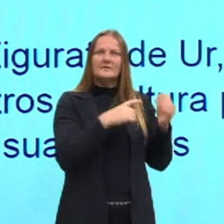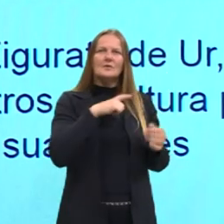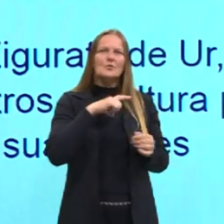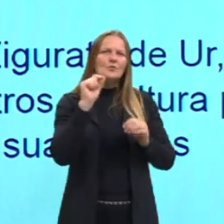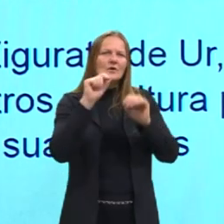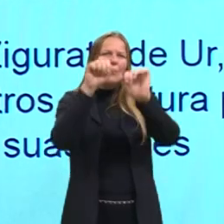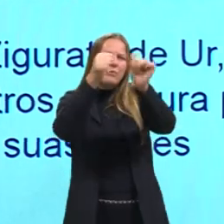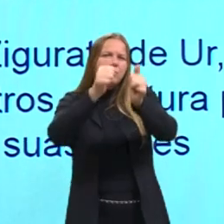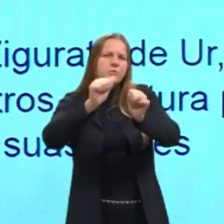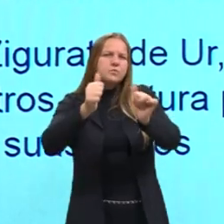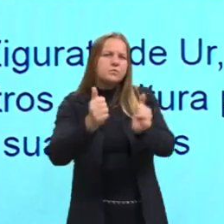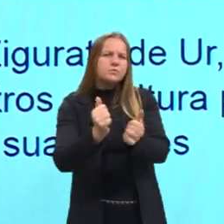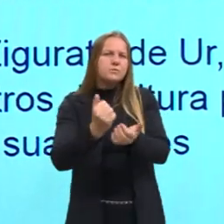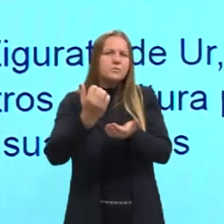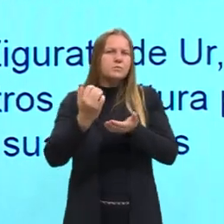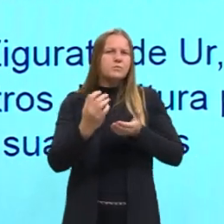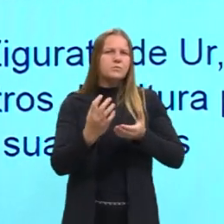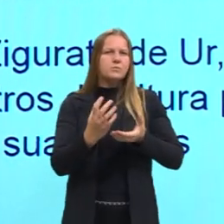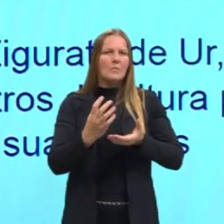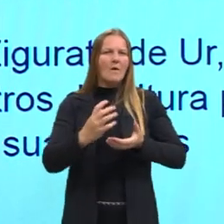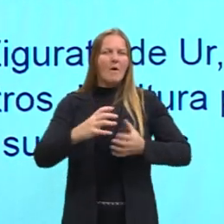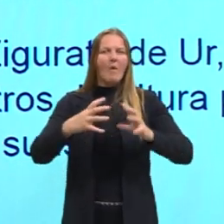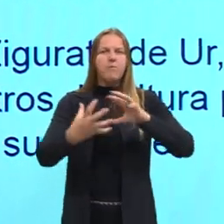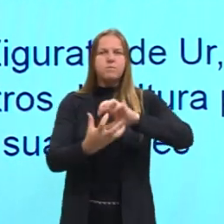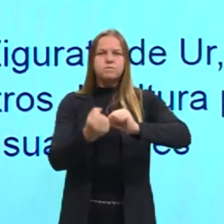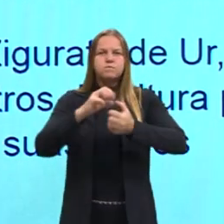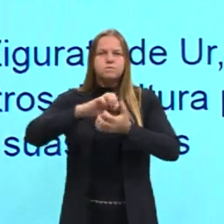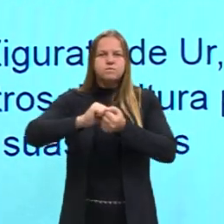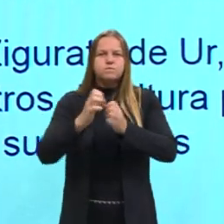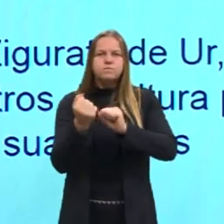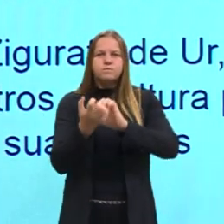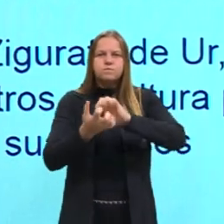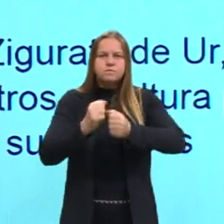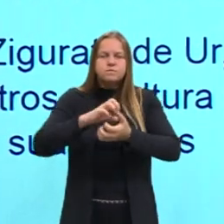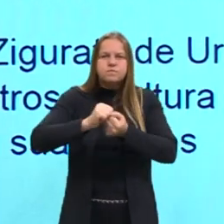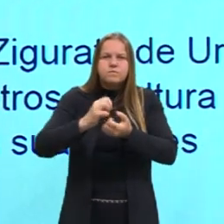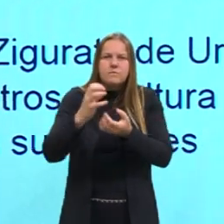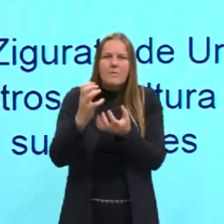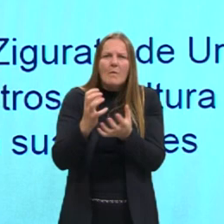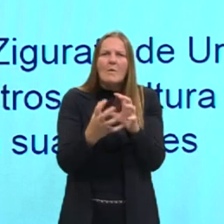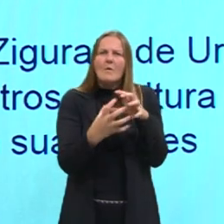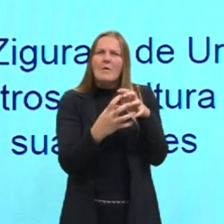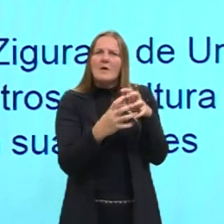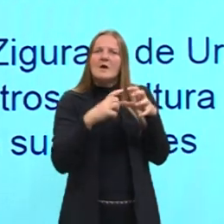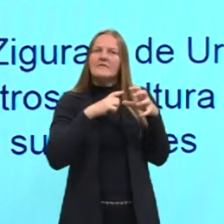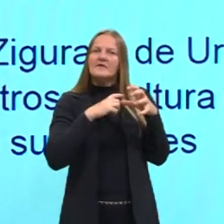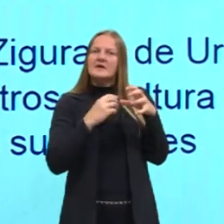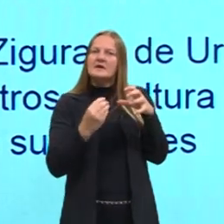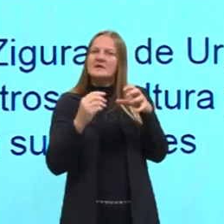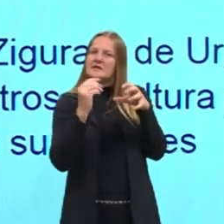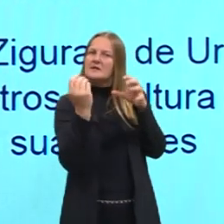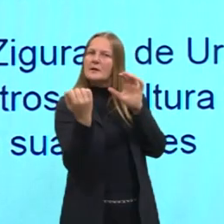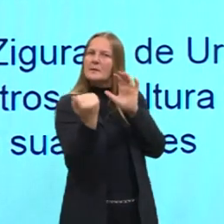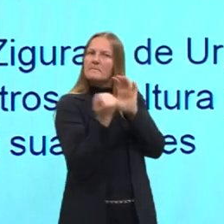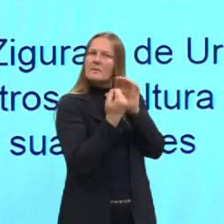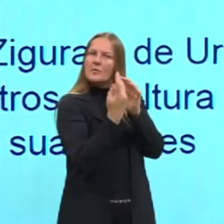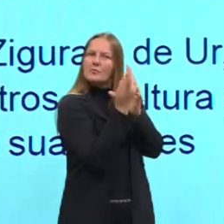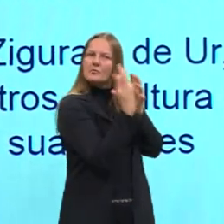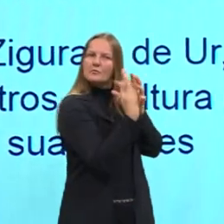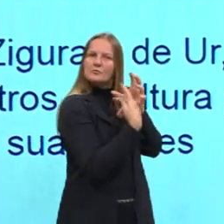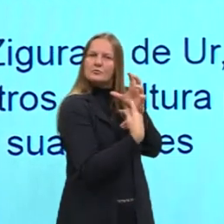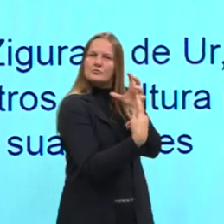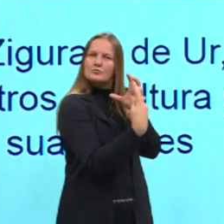Estela ela é na verdade um um bloco de argila é onde tem construído nela tem